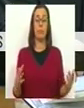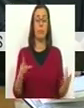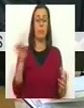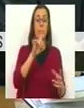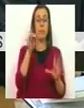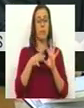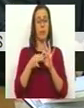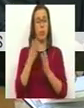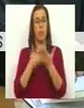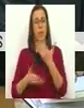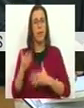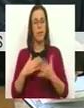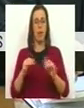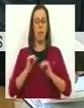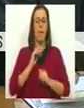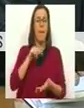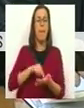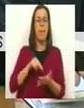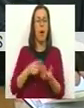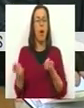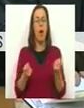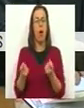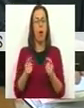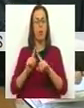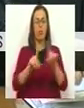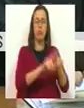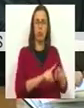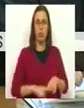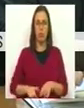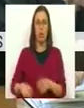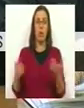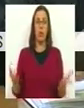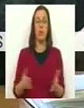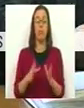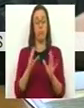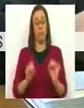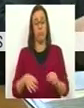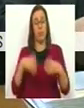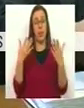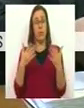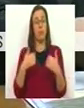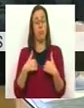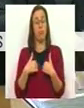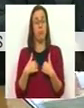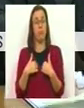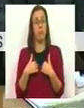As questões da cooperação, as questões da nossa presença em organizações multilaterais. Desde logo,